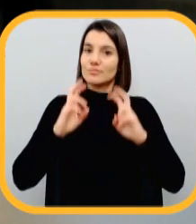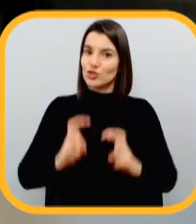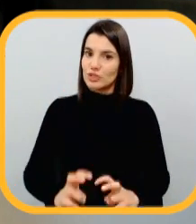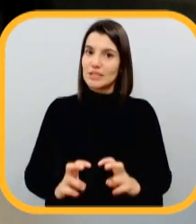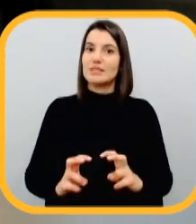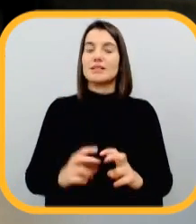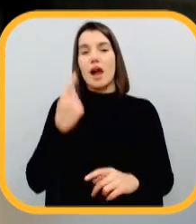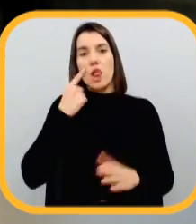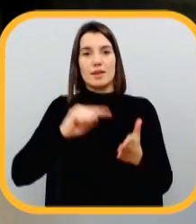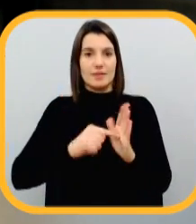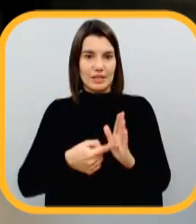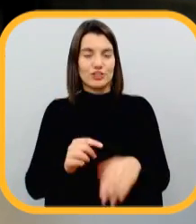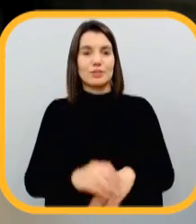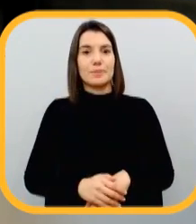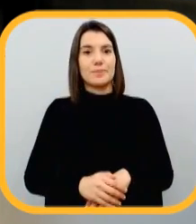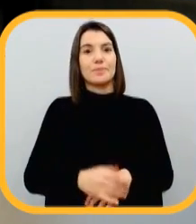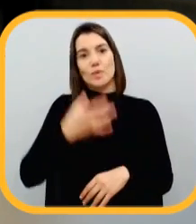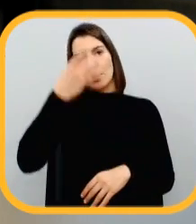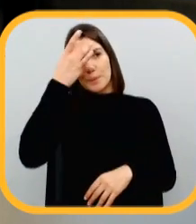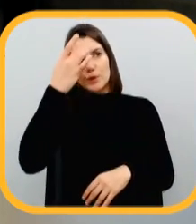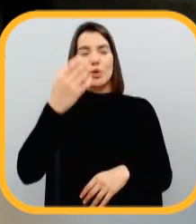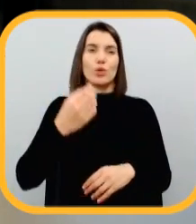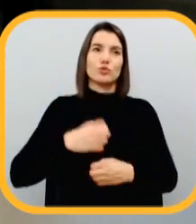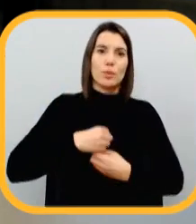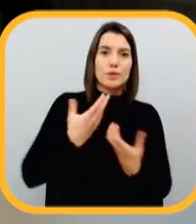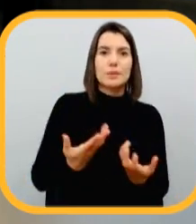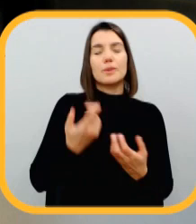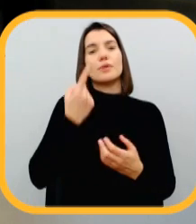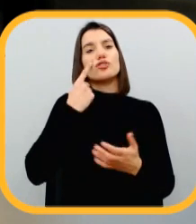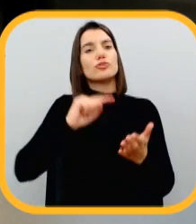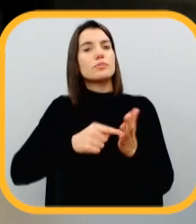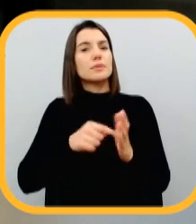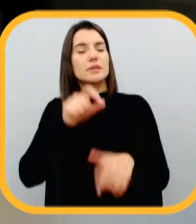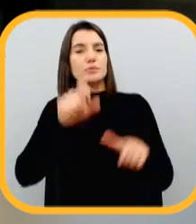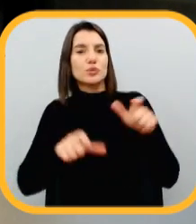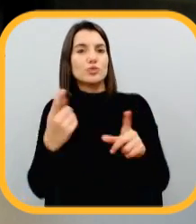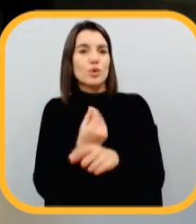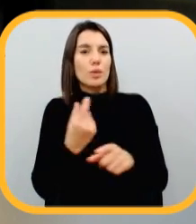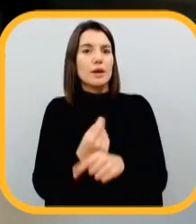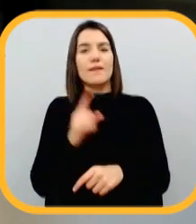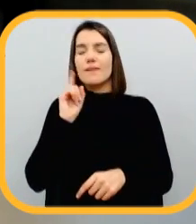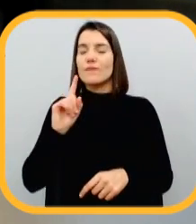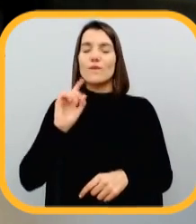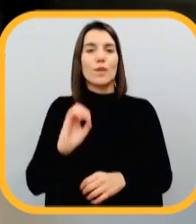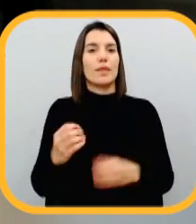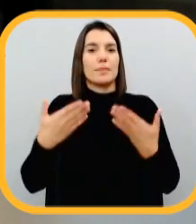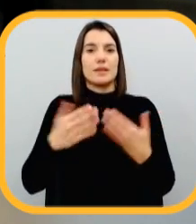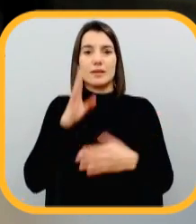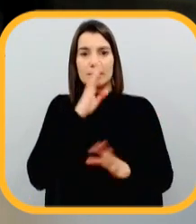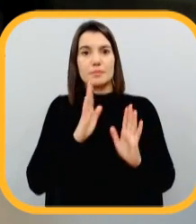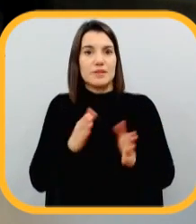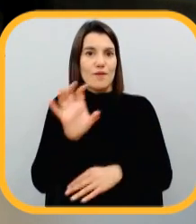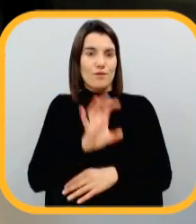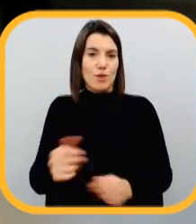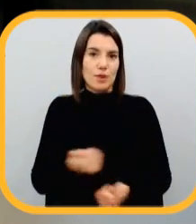uma pesquisa profunda. Conhecer as opiniões, os comportamentos e as experiências dos consumidores é fundamental quando se